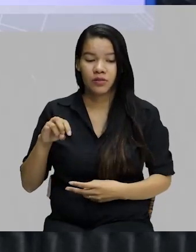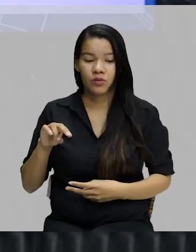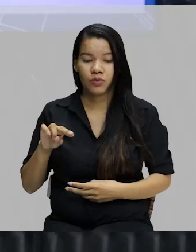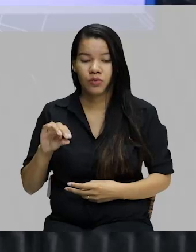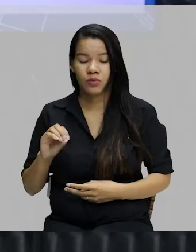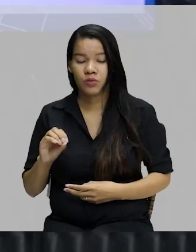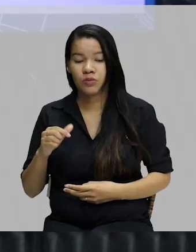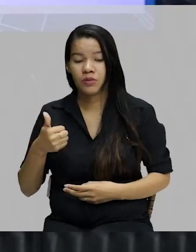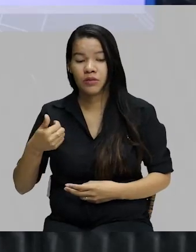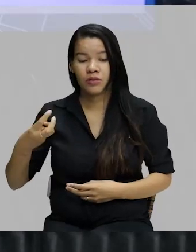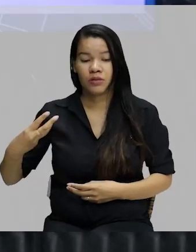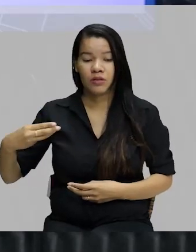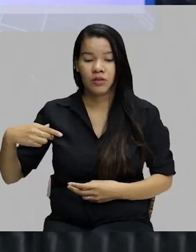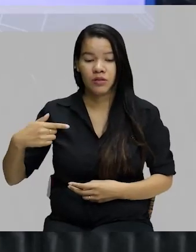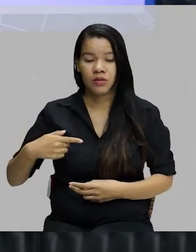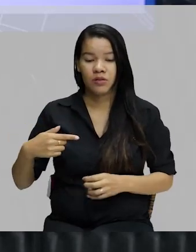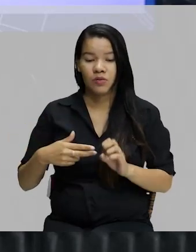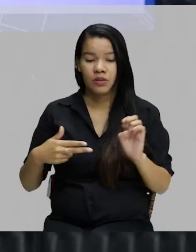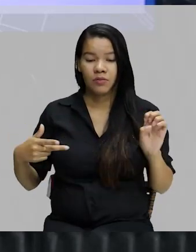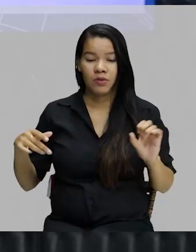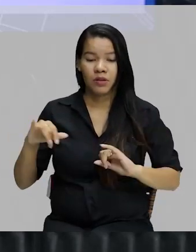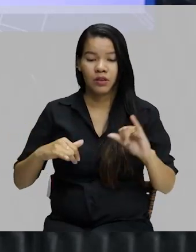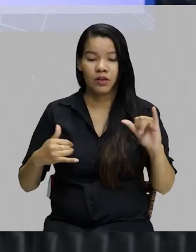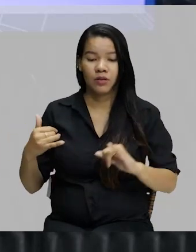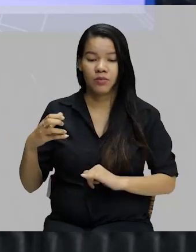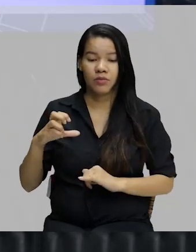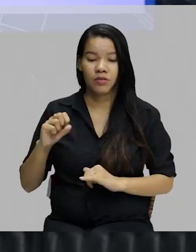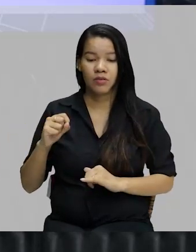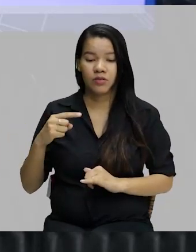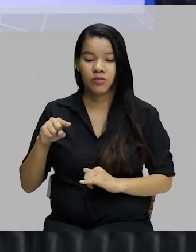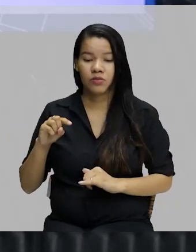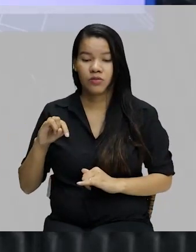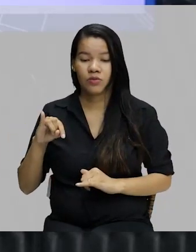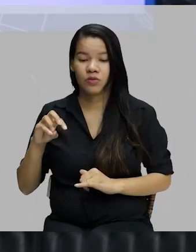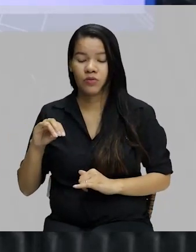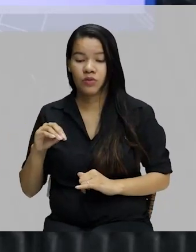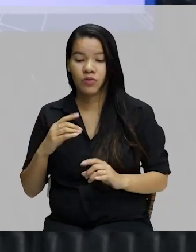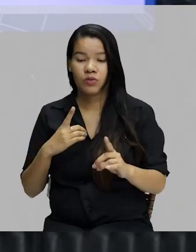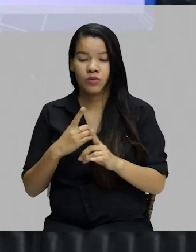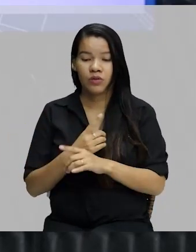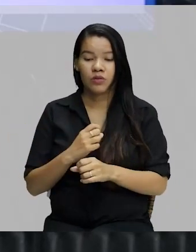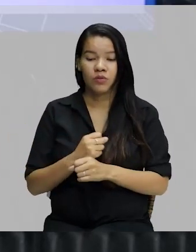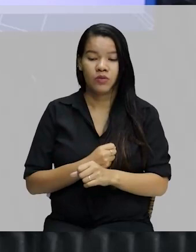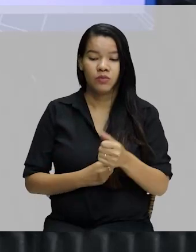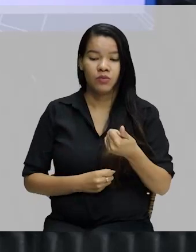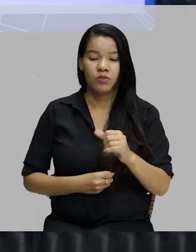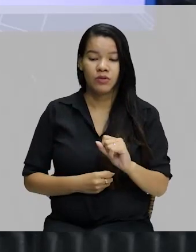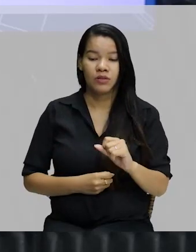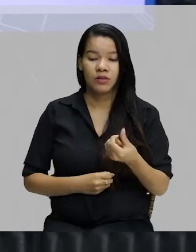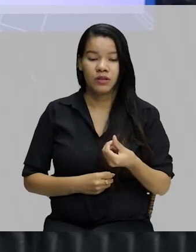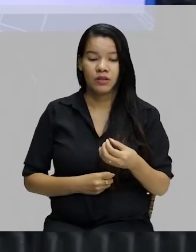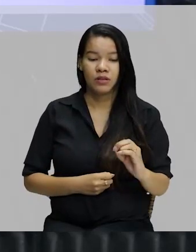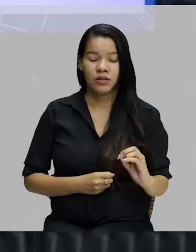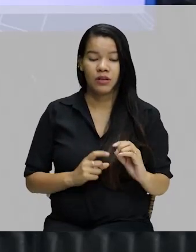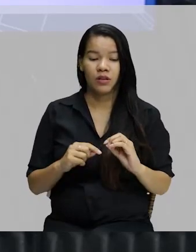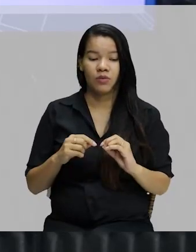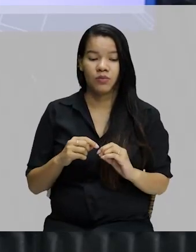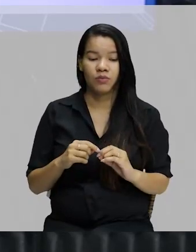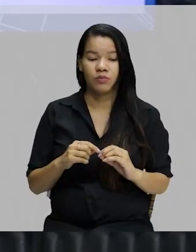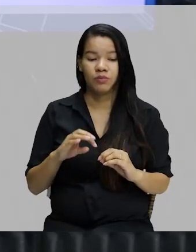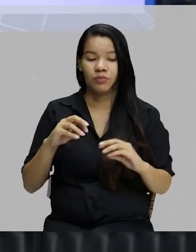césio-137. O elemento químico césio foi descoberto em 1860. Ele é um pó azul, é um